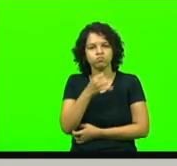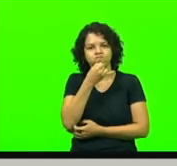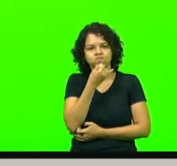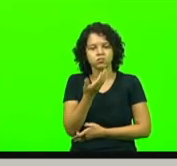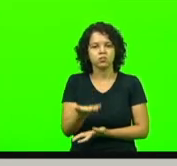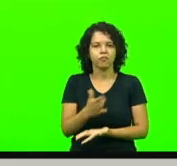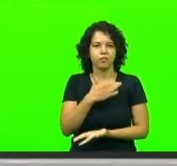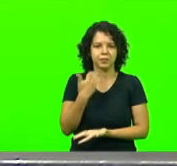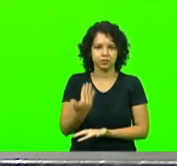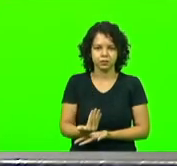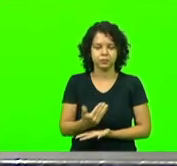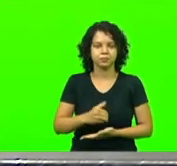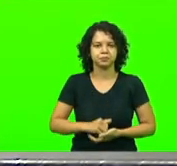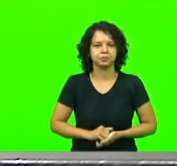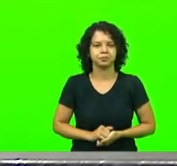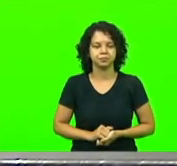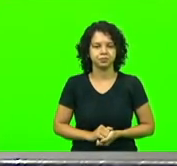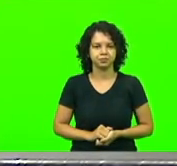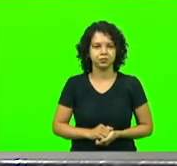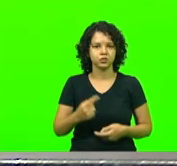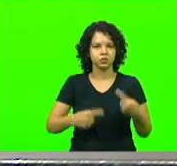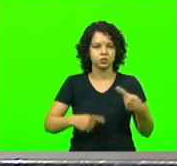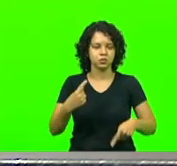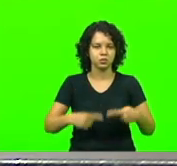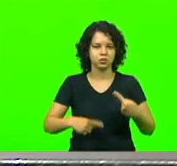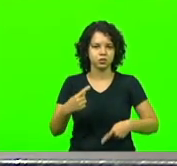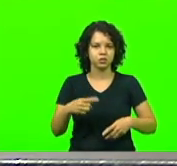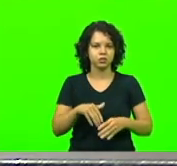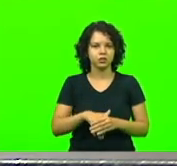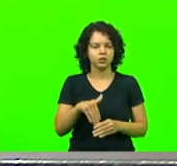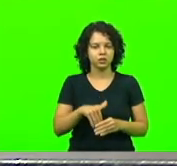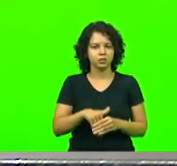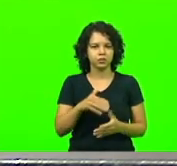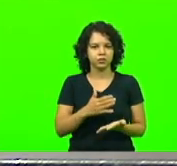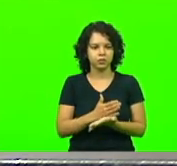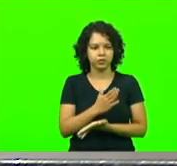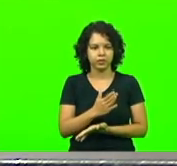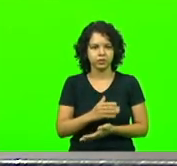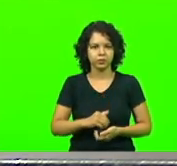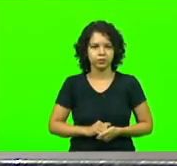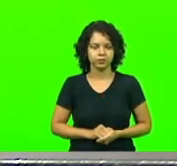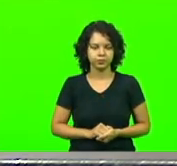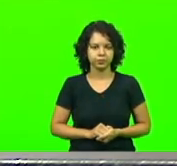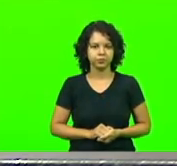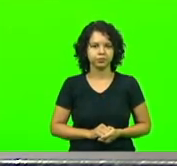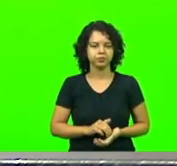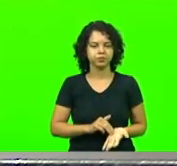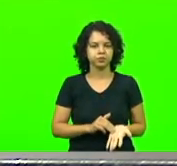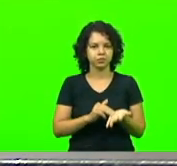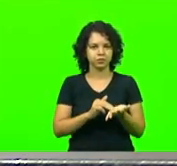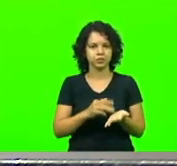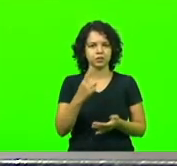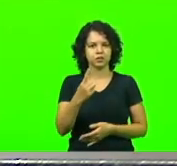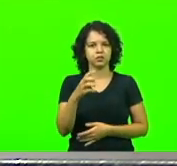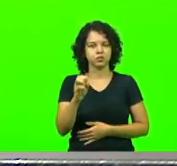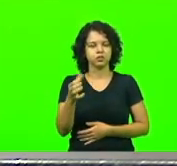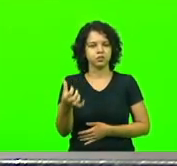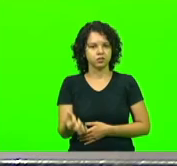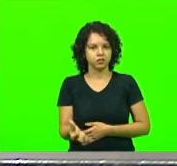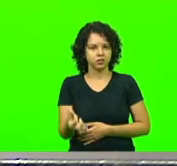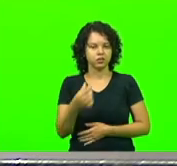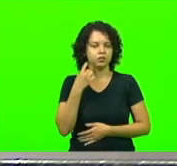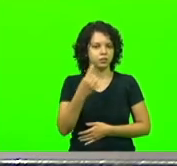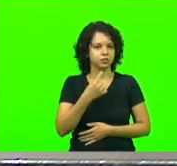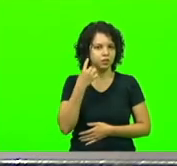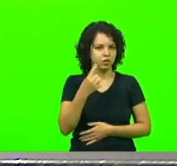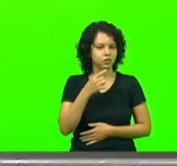seu falecimento. Em discussão, votação, aprovado. Moção 106,